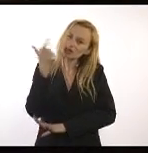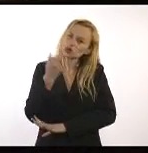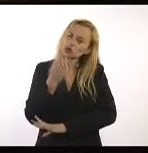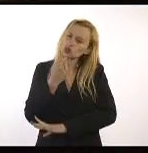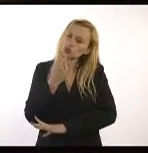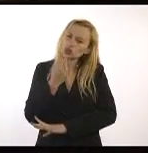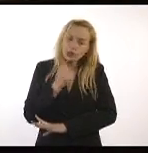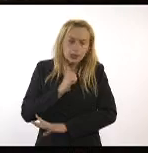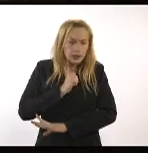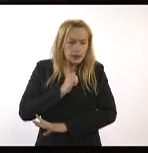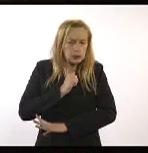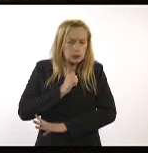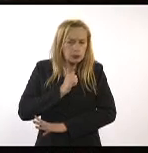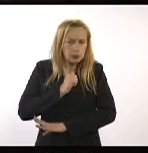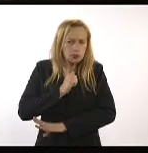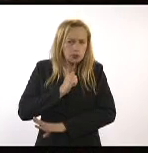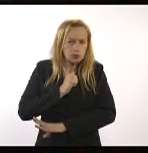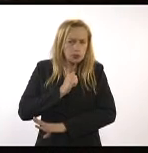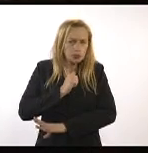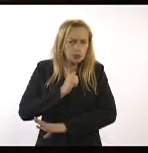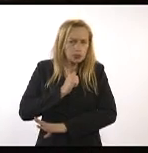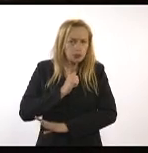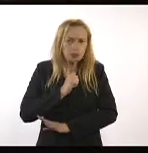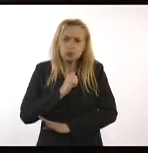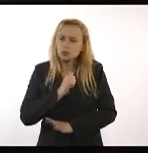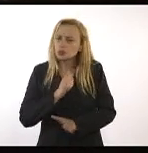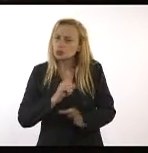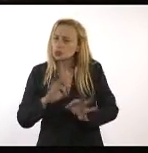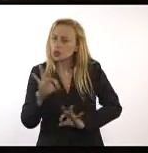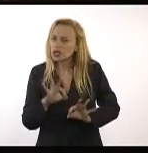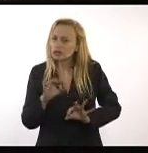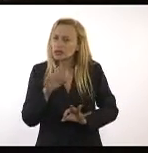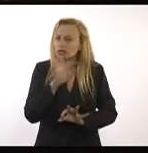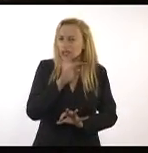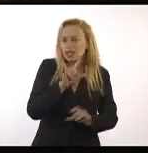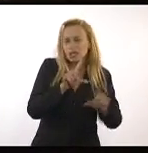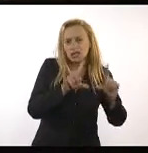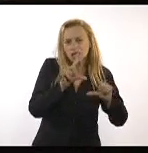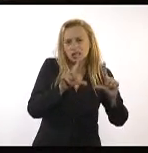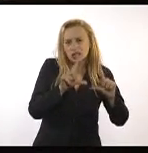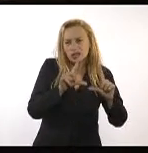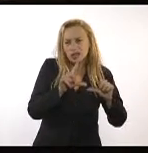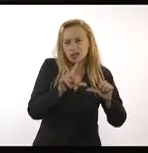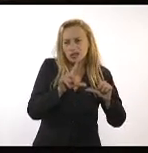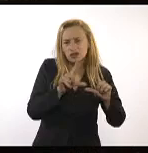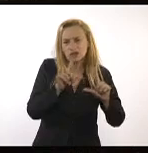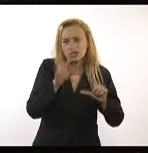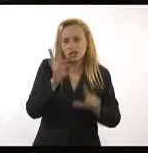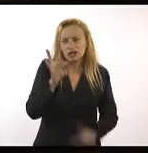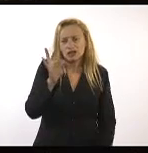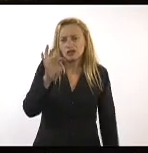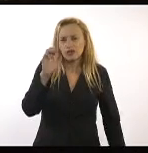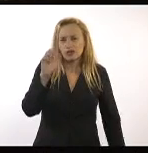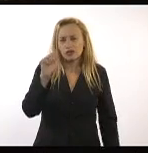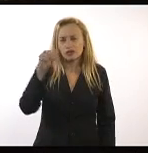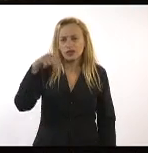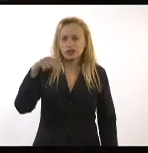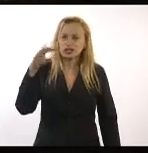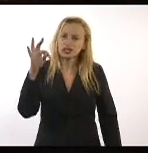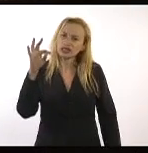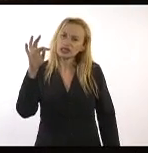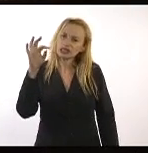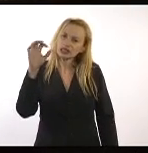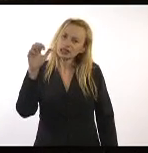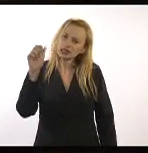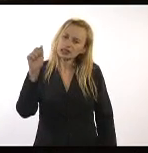e o programa de tv o fantástico exibido pela rede globo